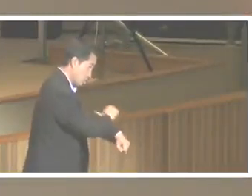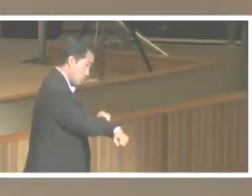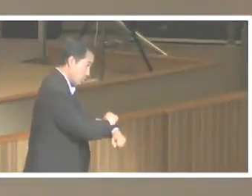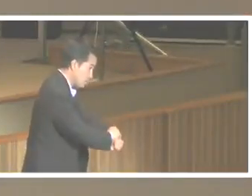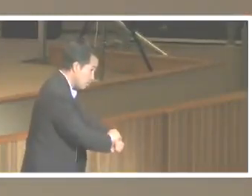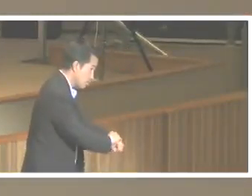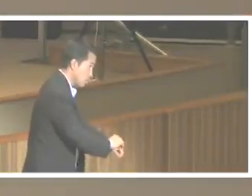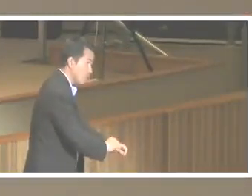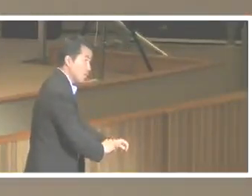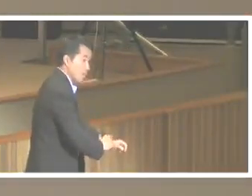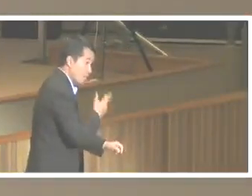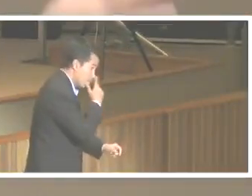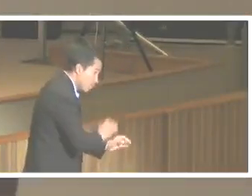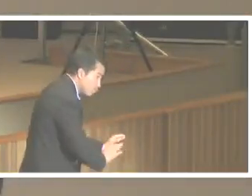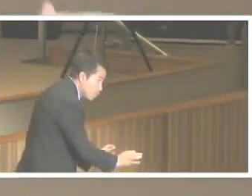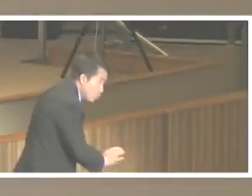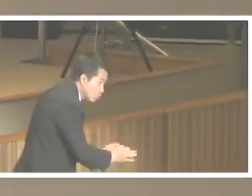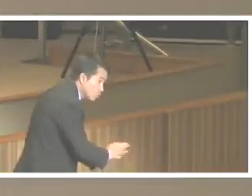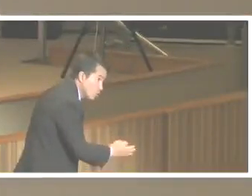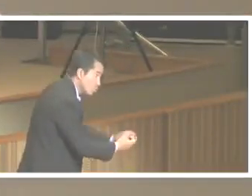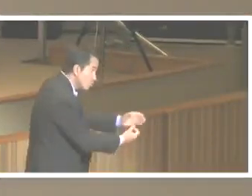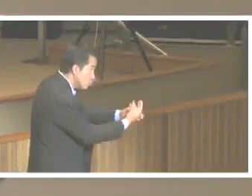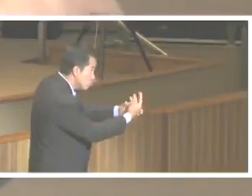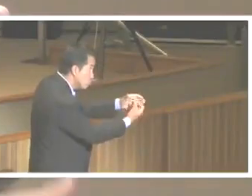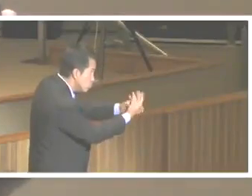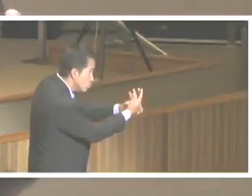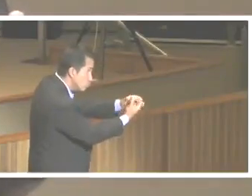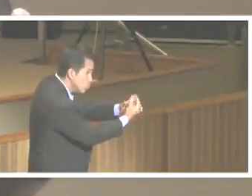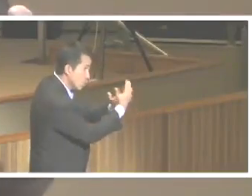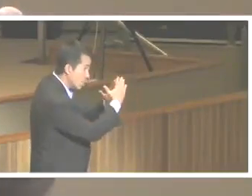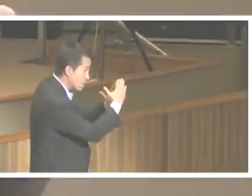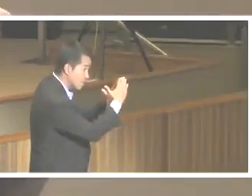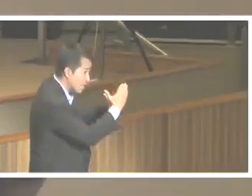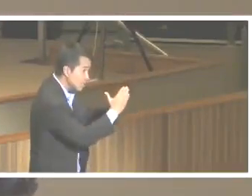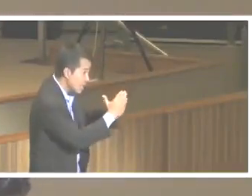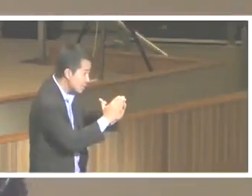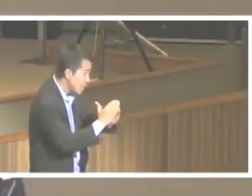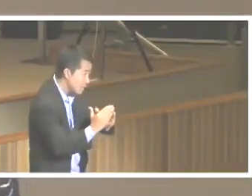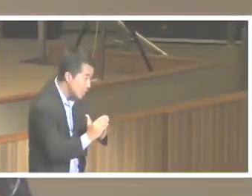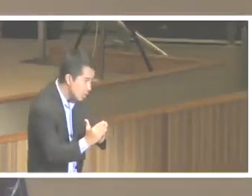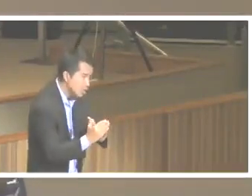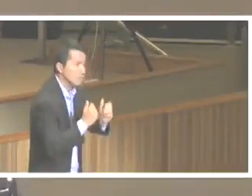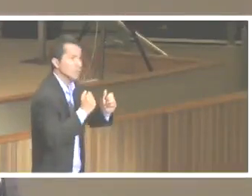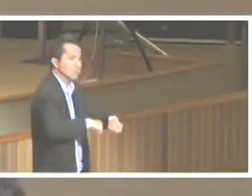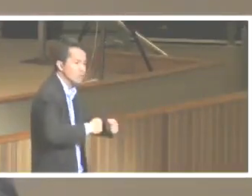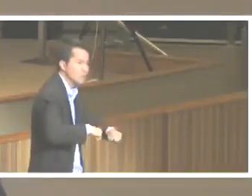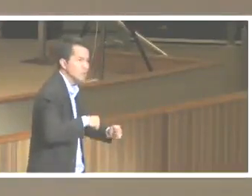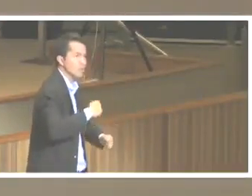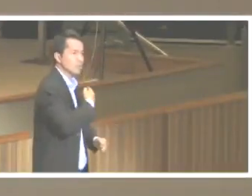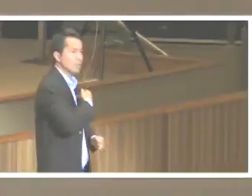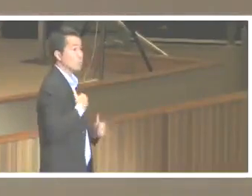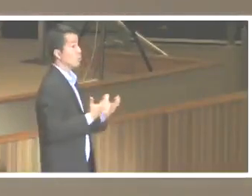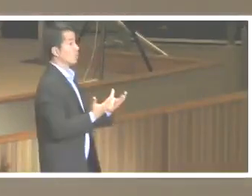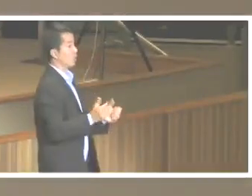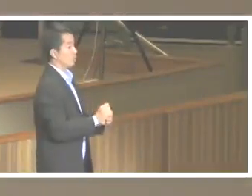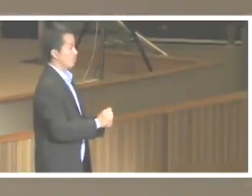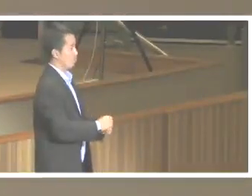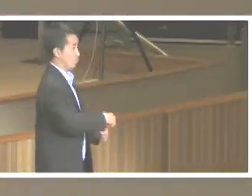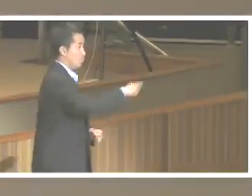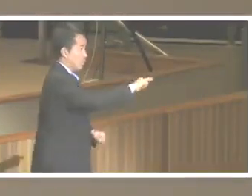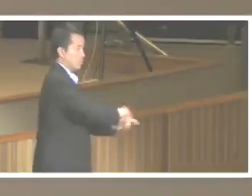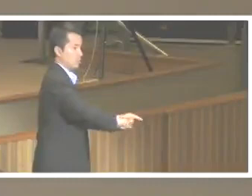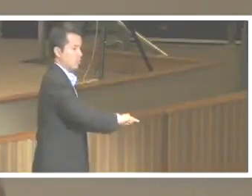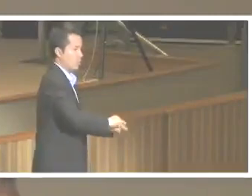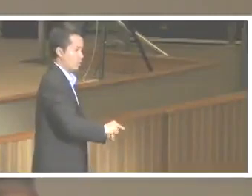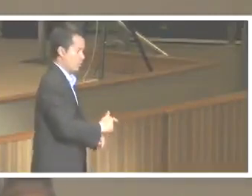vamos abrir casas lares vamos abrir uma instituição e nós precisamos de alguém que queira fazer isso não posso garantir para